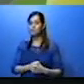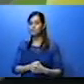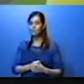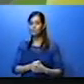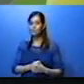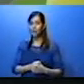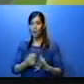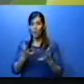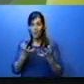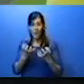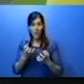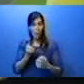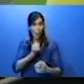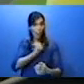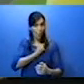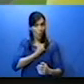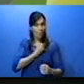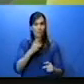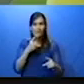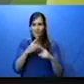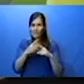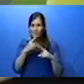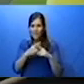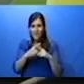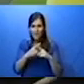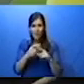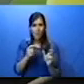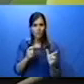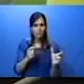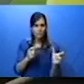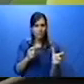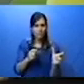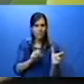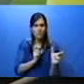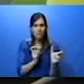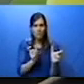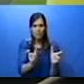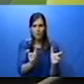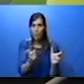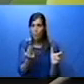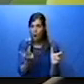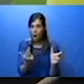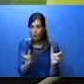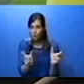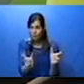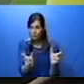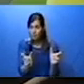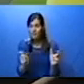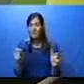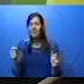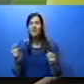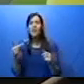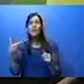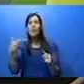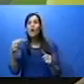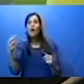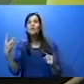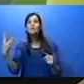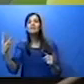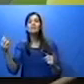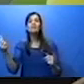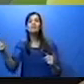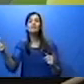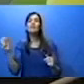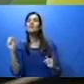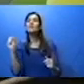número que vezes ele mesmo dá 36. Que número que é esse?